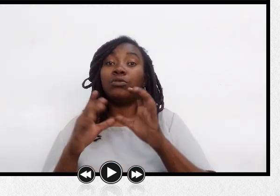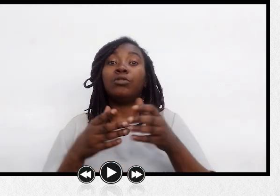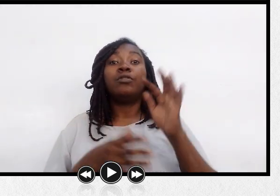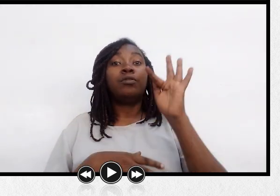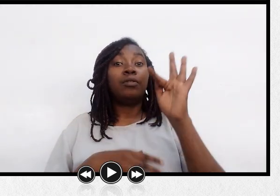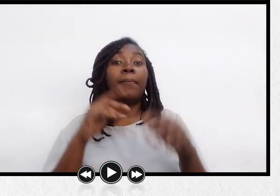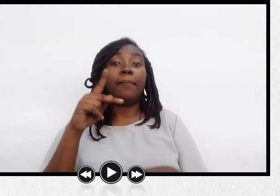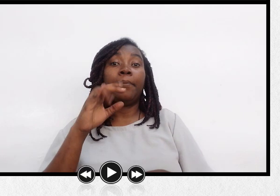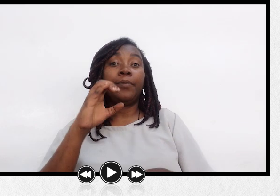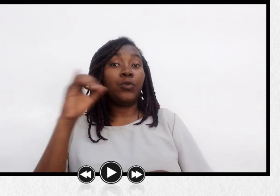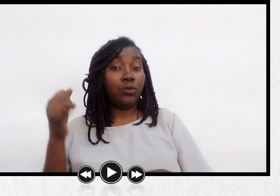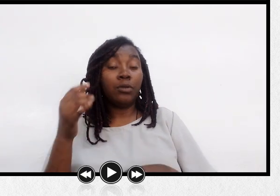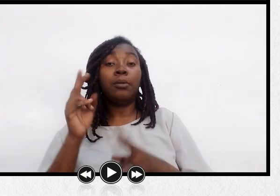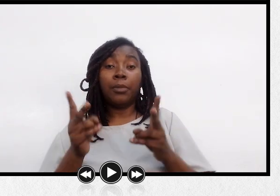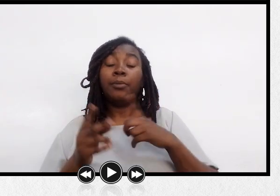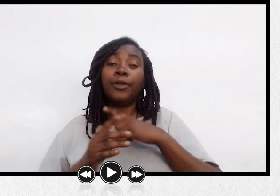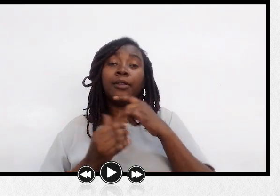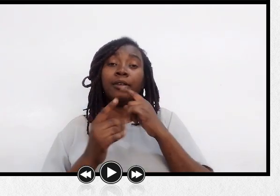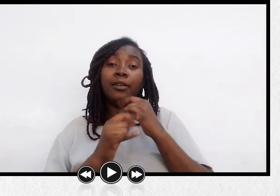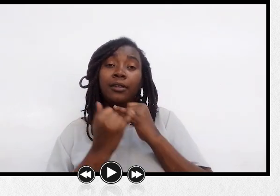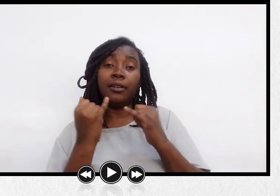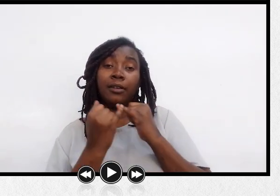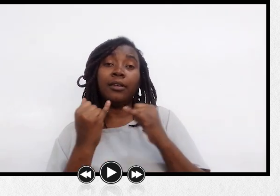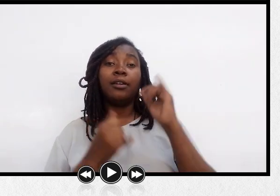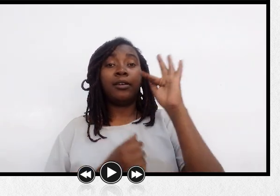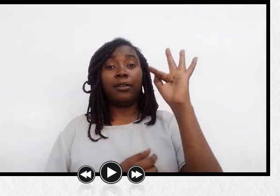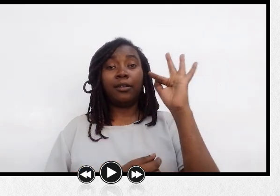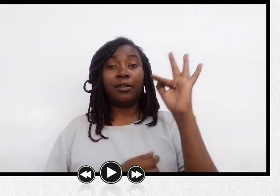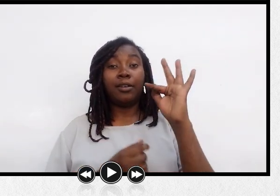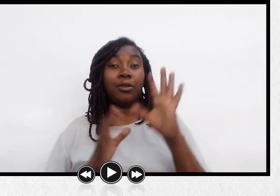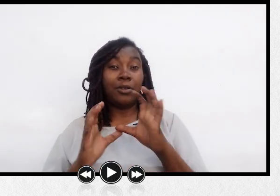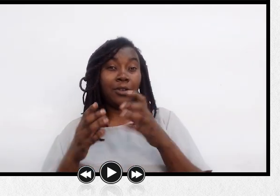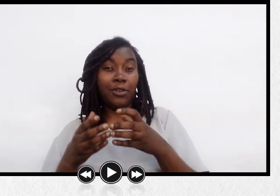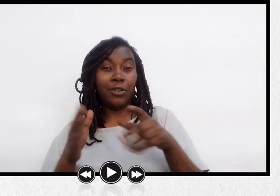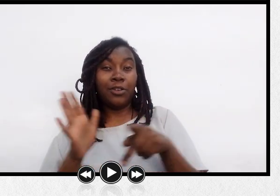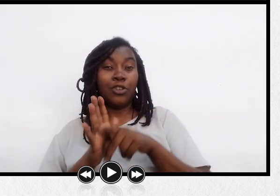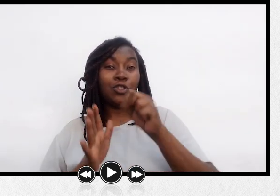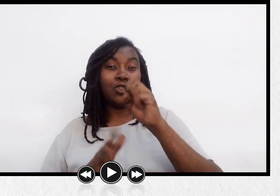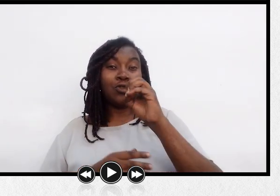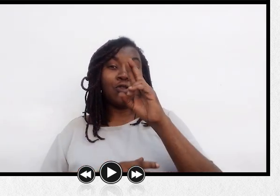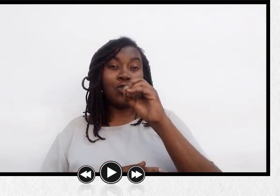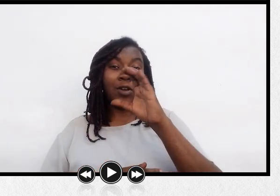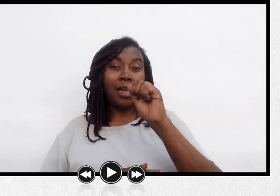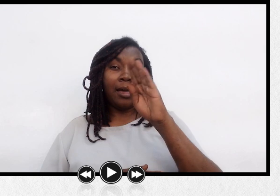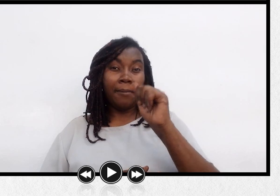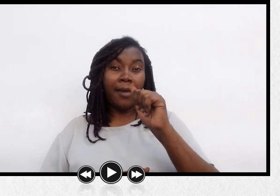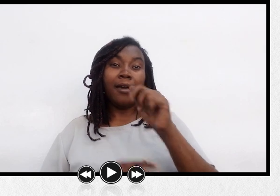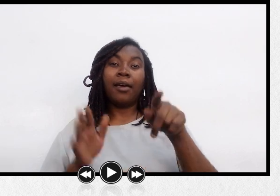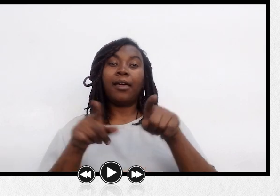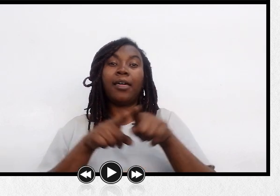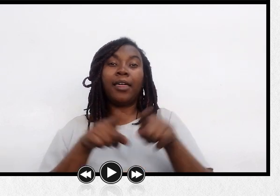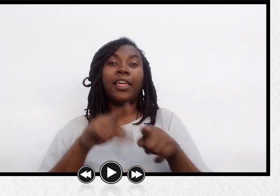PCJ mesmo tem a sua parte federal, né? O Comitê de Sorocaba e Médio Tietê, ele é um dos